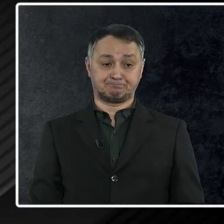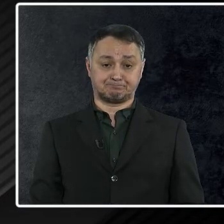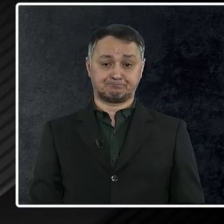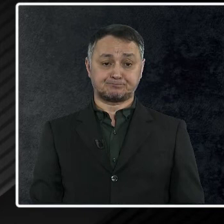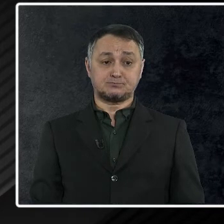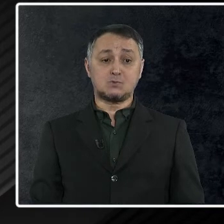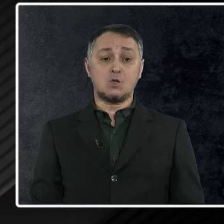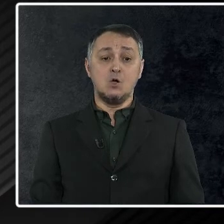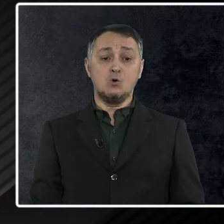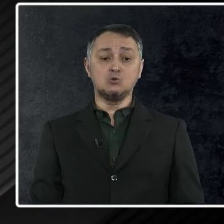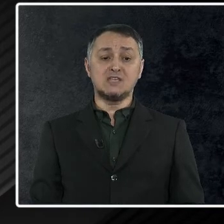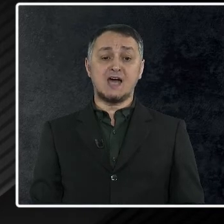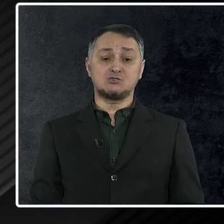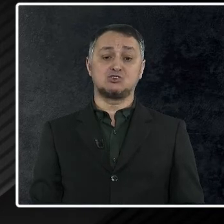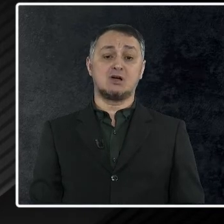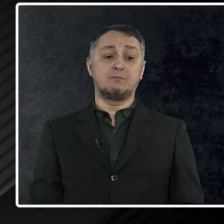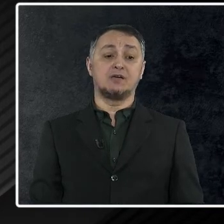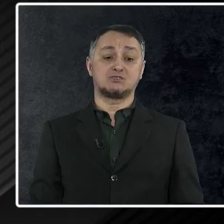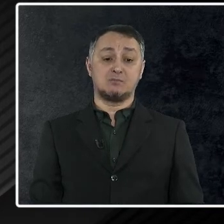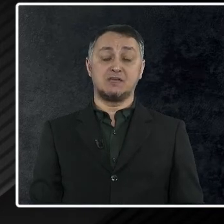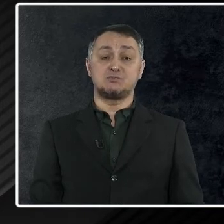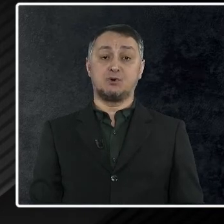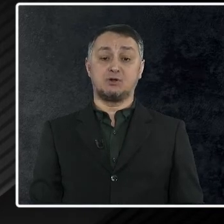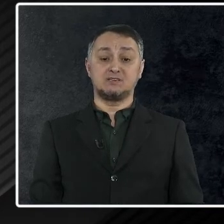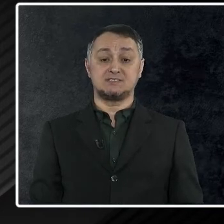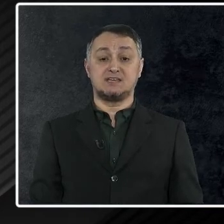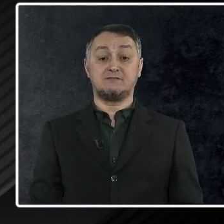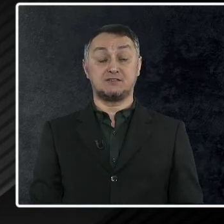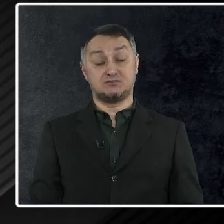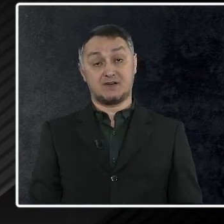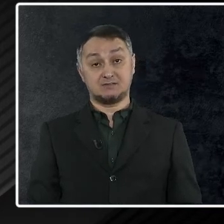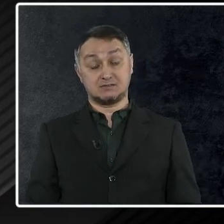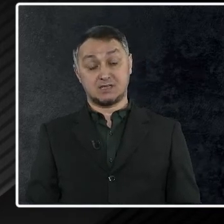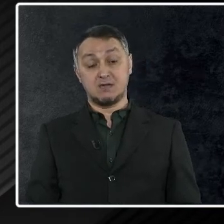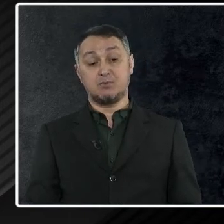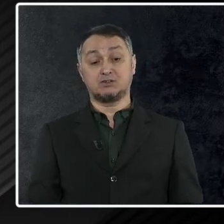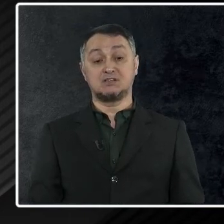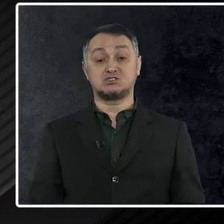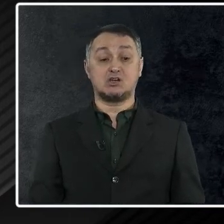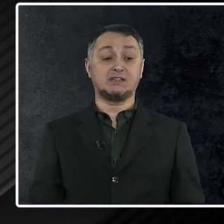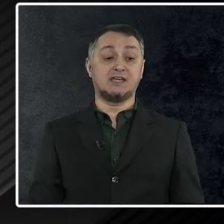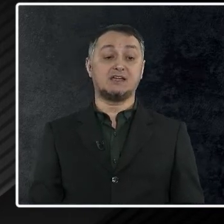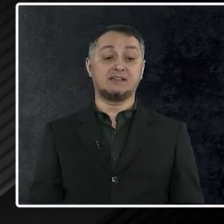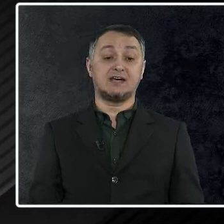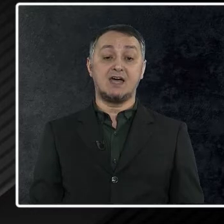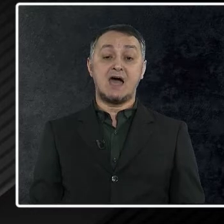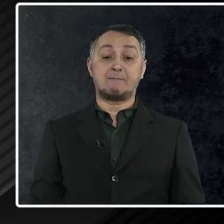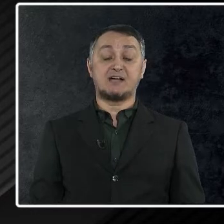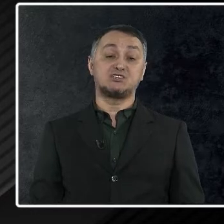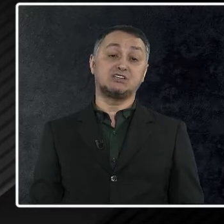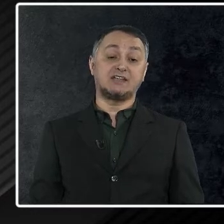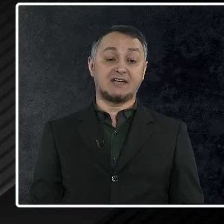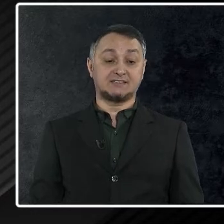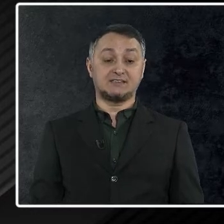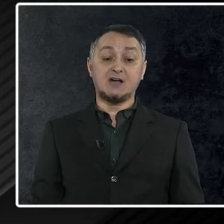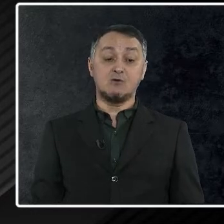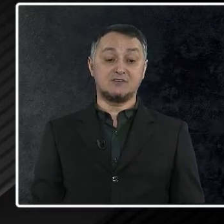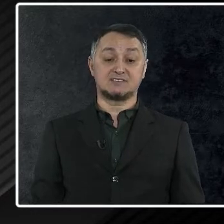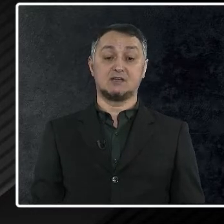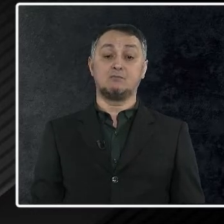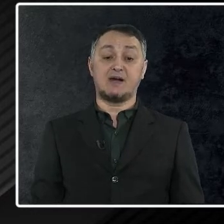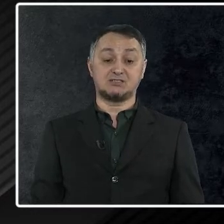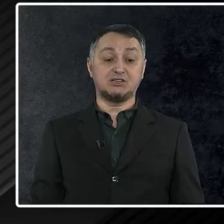Prosseguindo, os gastos de campanha somente podem ser efetivados, isso aqui é importante, só até a partir da data